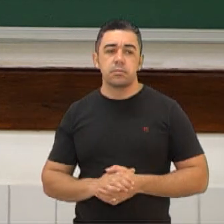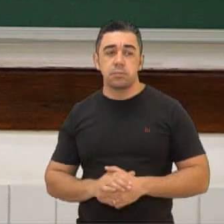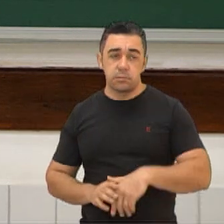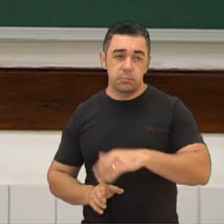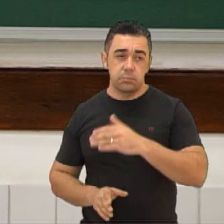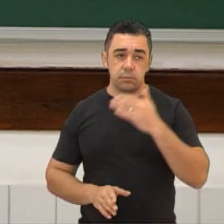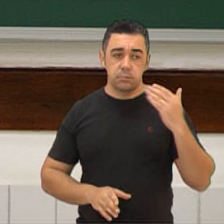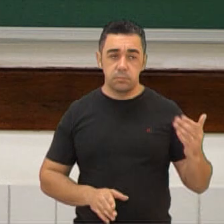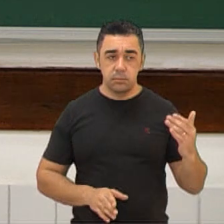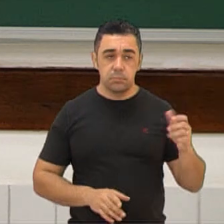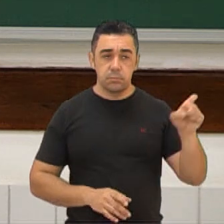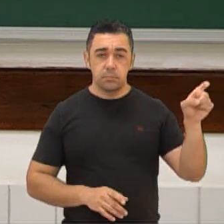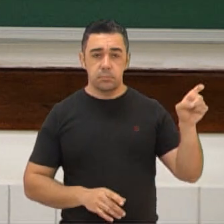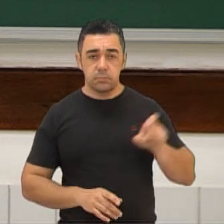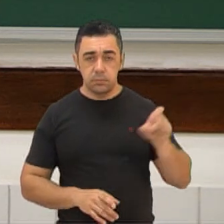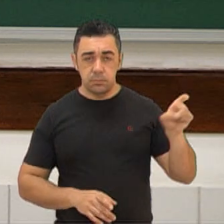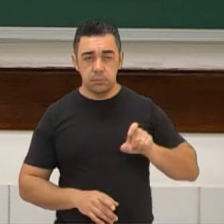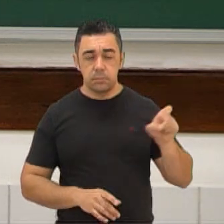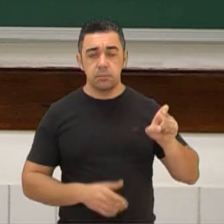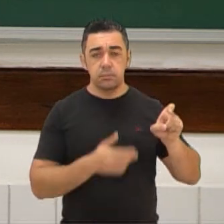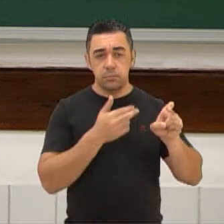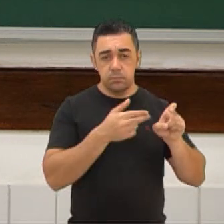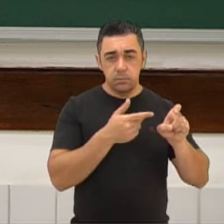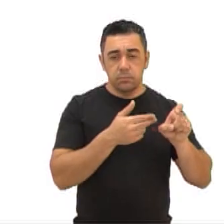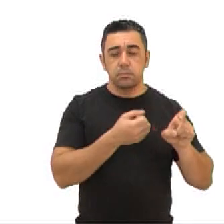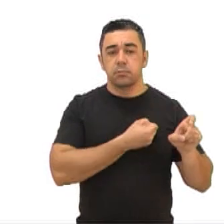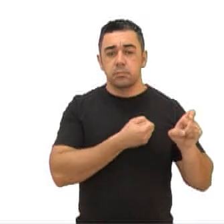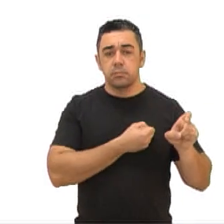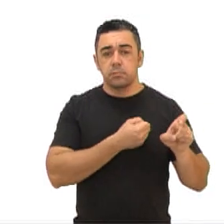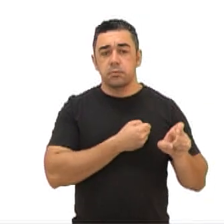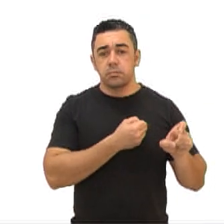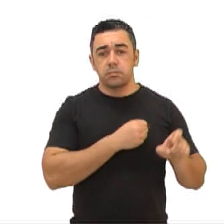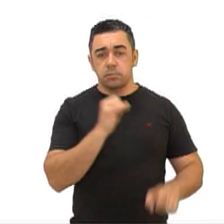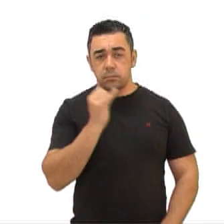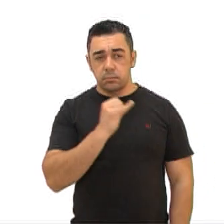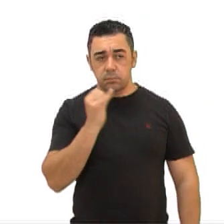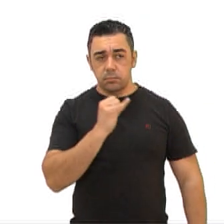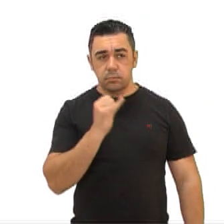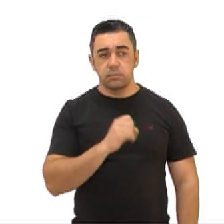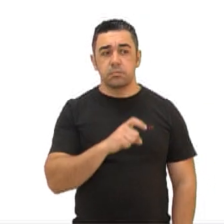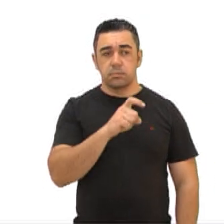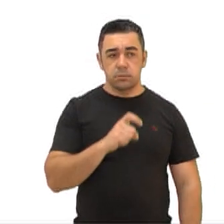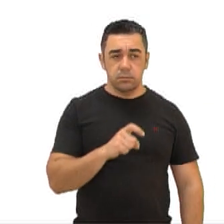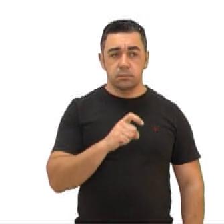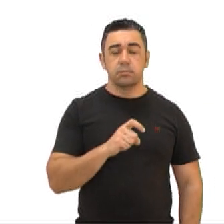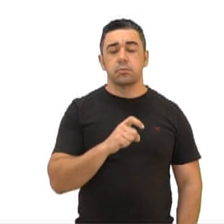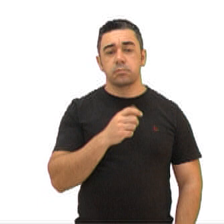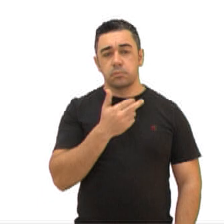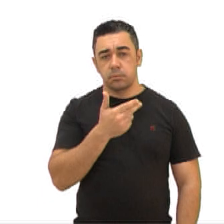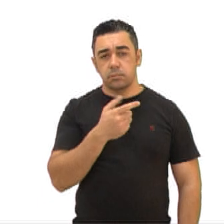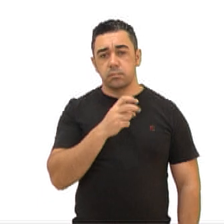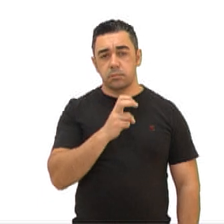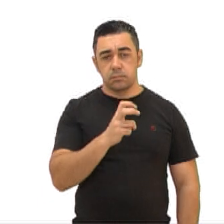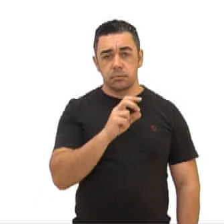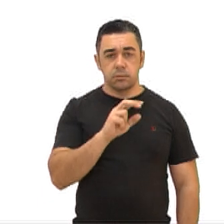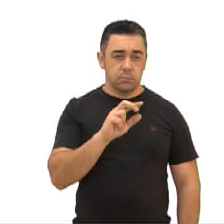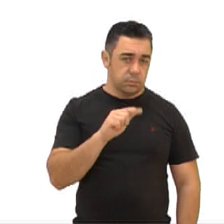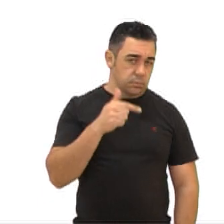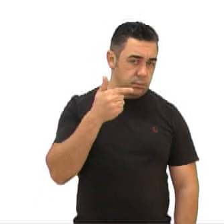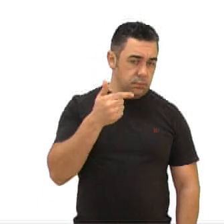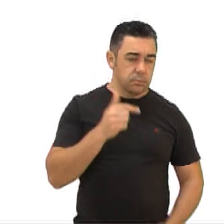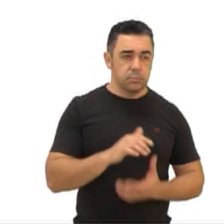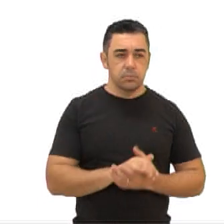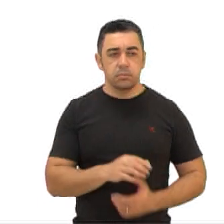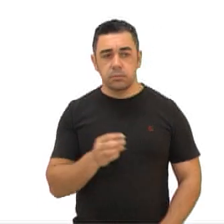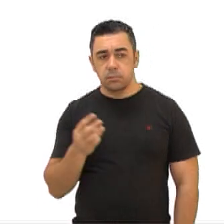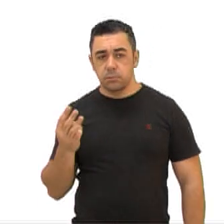segunda opção, x é igual ao número ímpar e x é igual a 5 elevado ao quadrado. E já na terceira